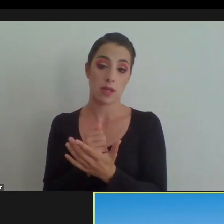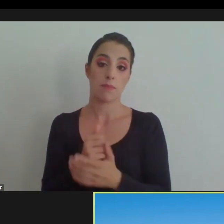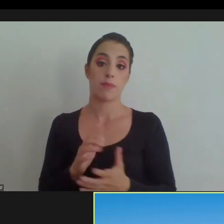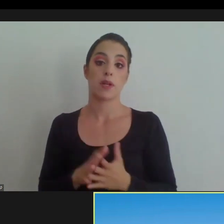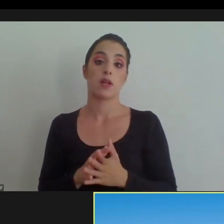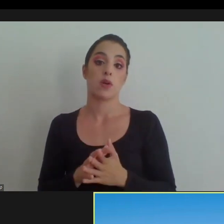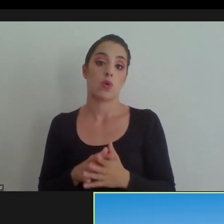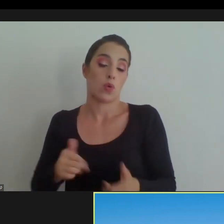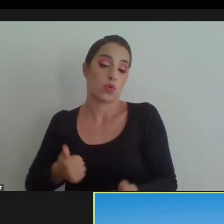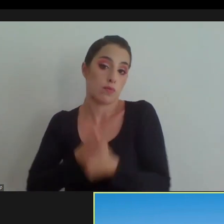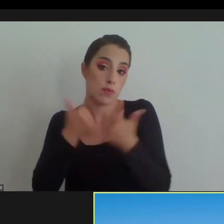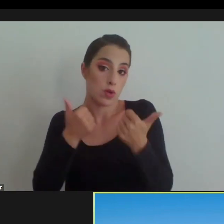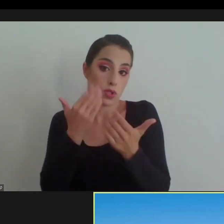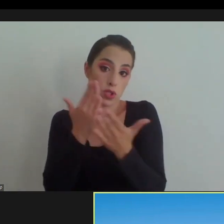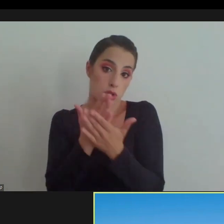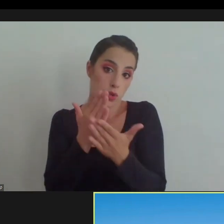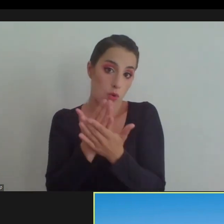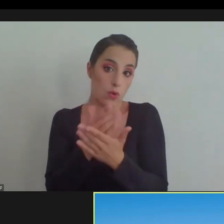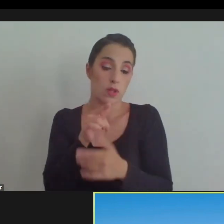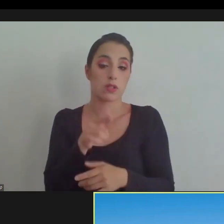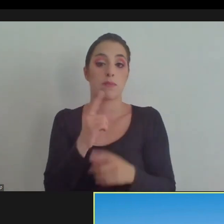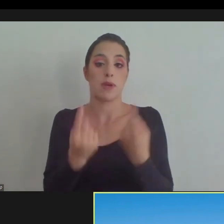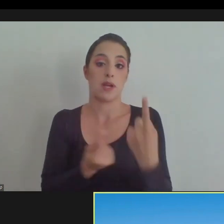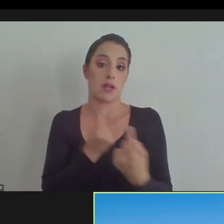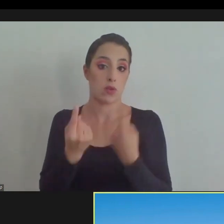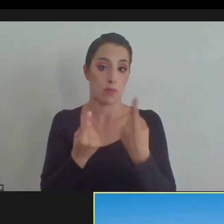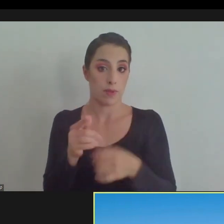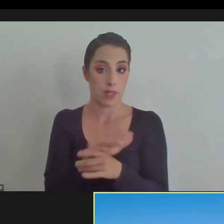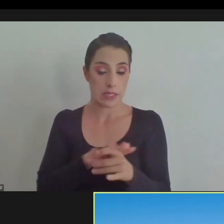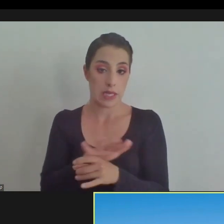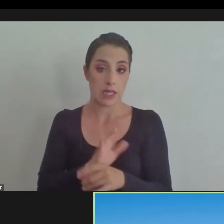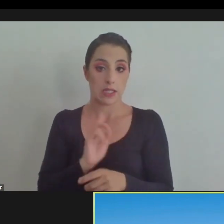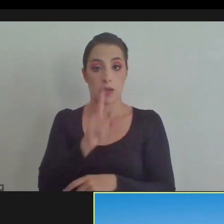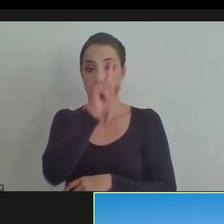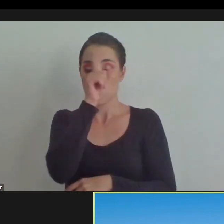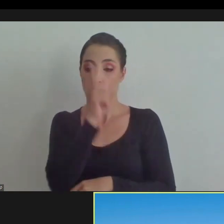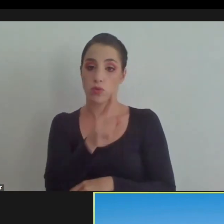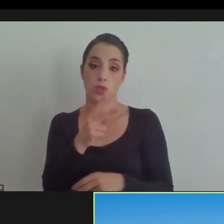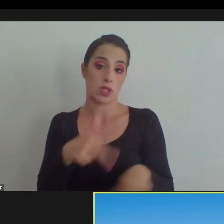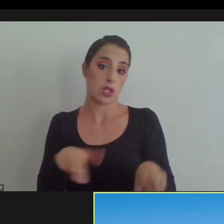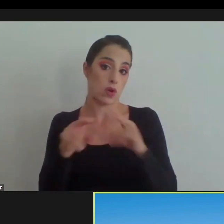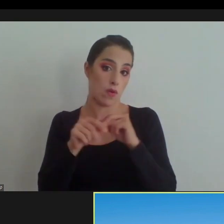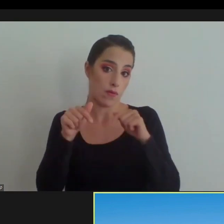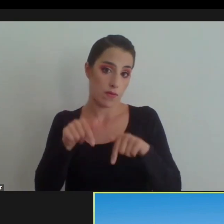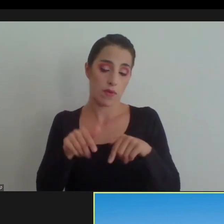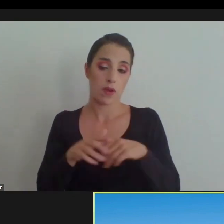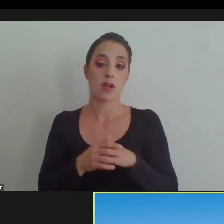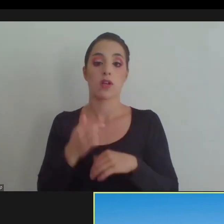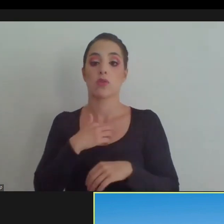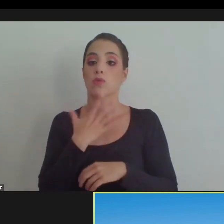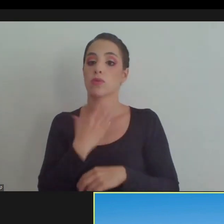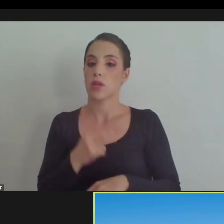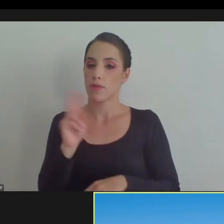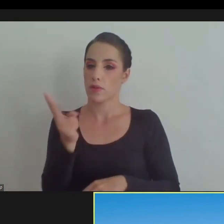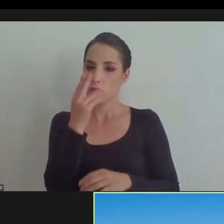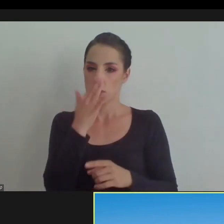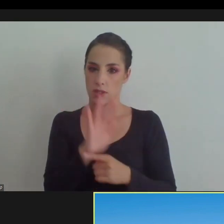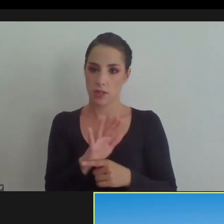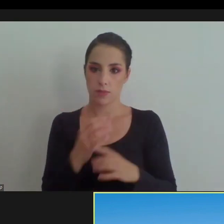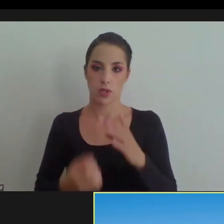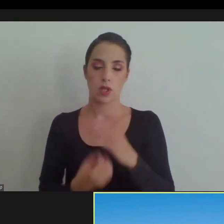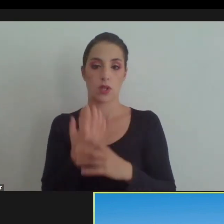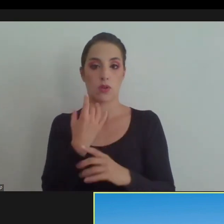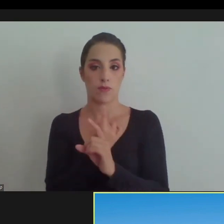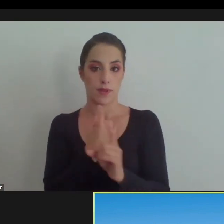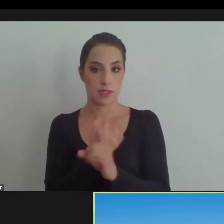cada uma das áreas que são professores da nova SBE. Eu gostava de dar aqui 2 exemplos de inovações para